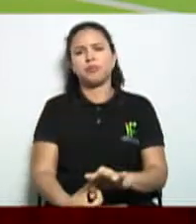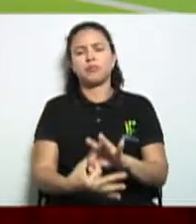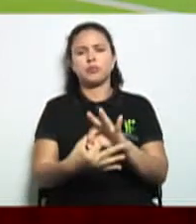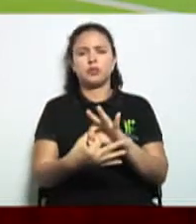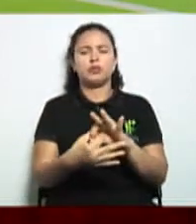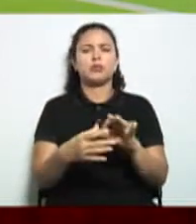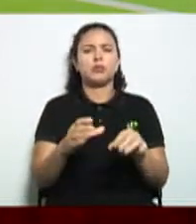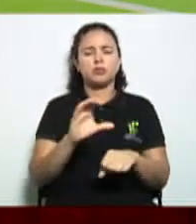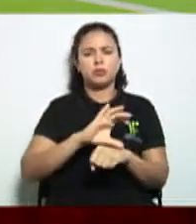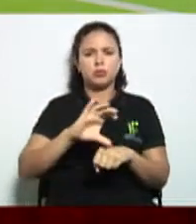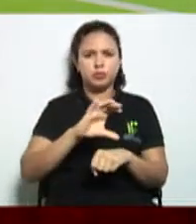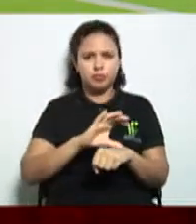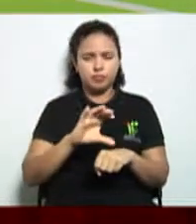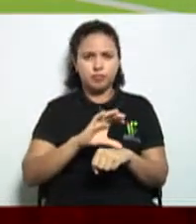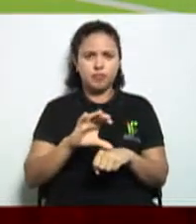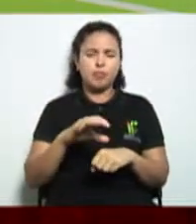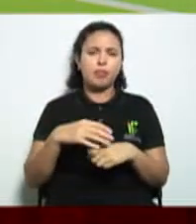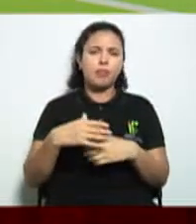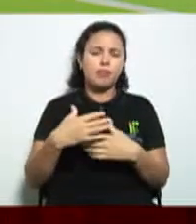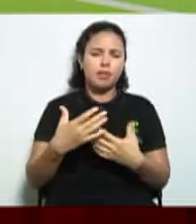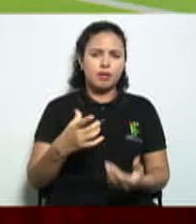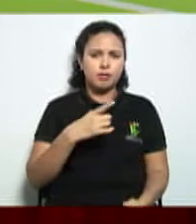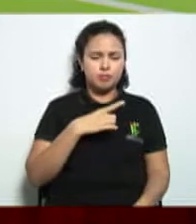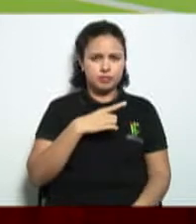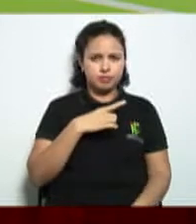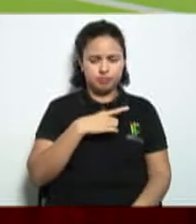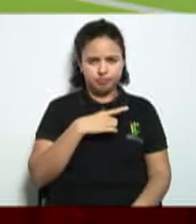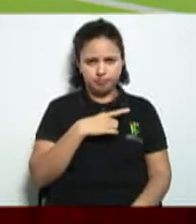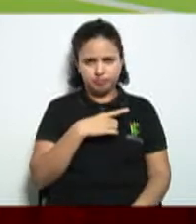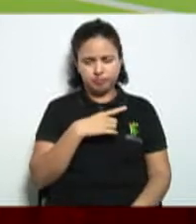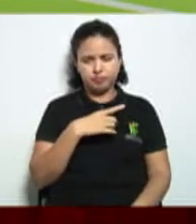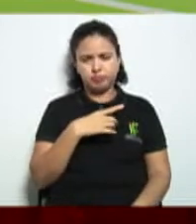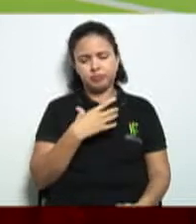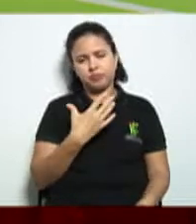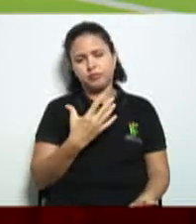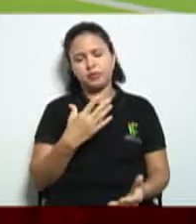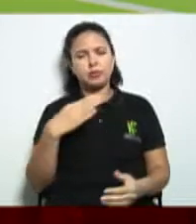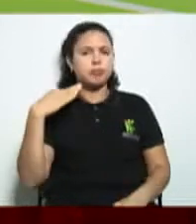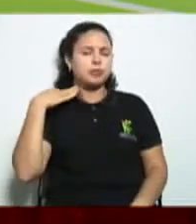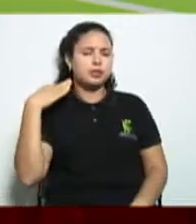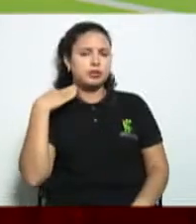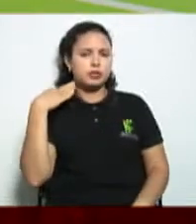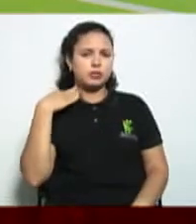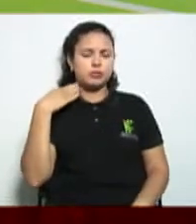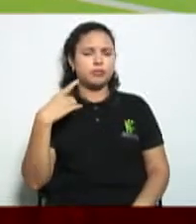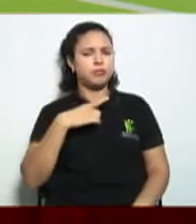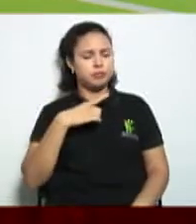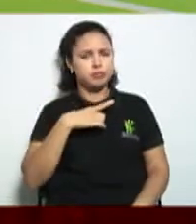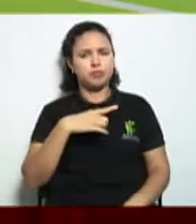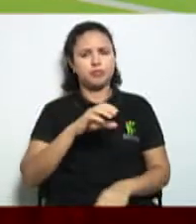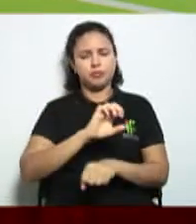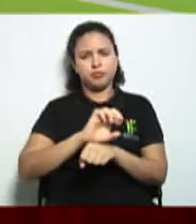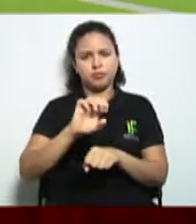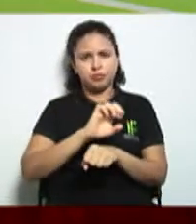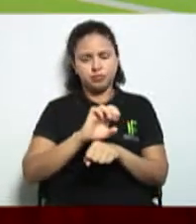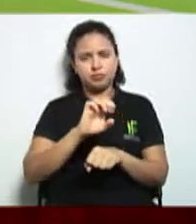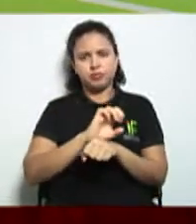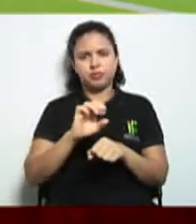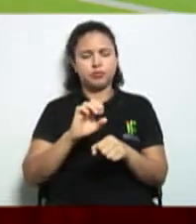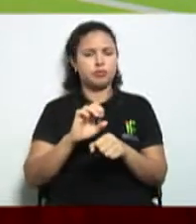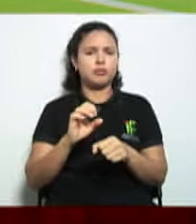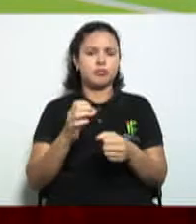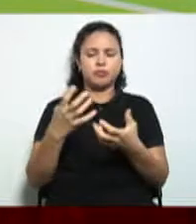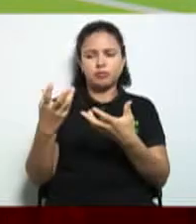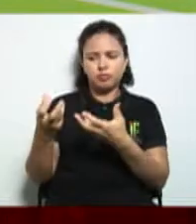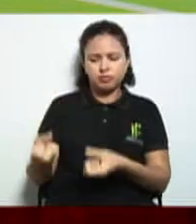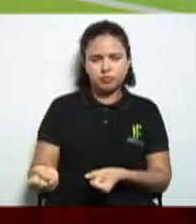de Justiça estavam com editais de estágio aberto. Geralmente, para a gente ingressar nesses estágios, quando é um órgão público, tem